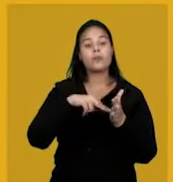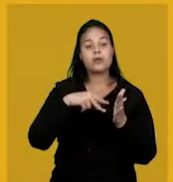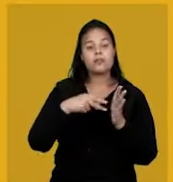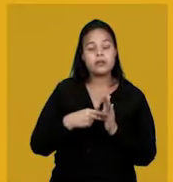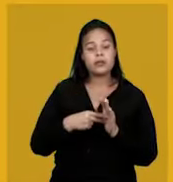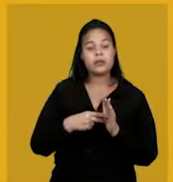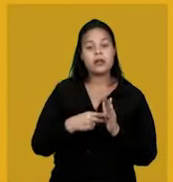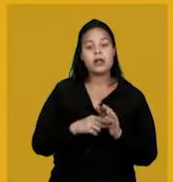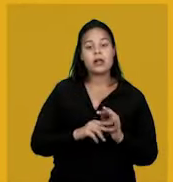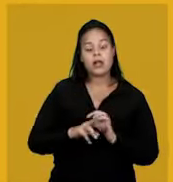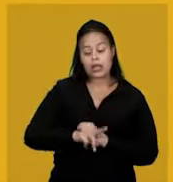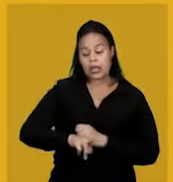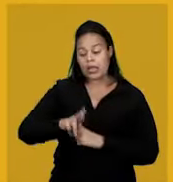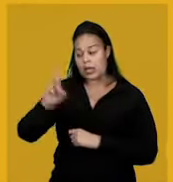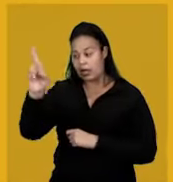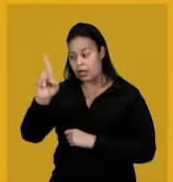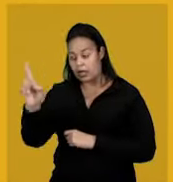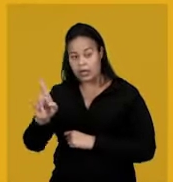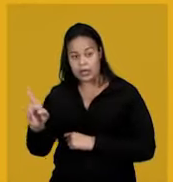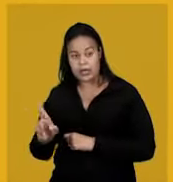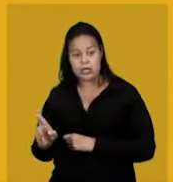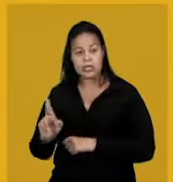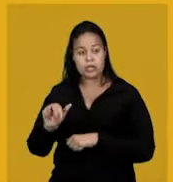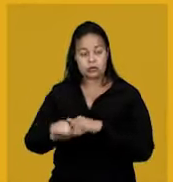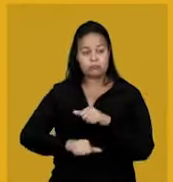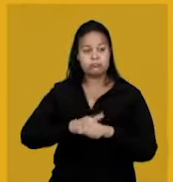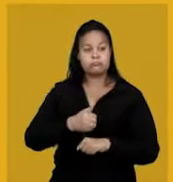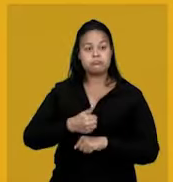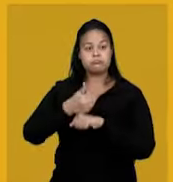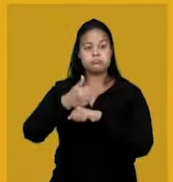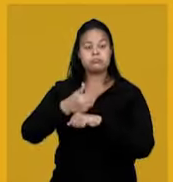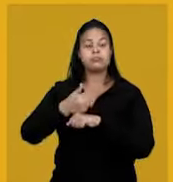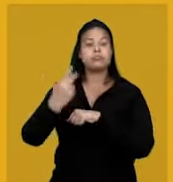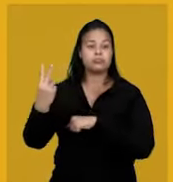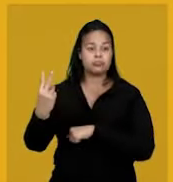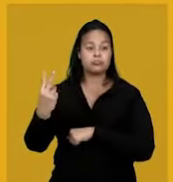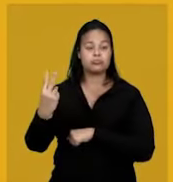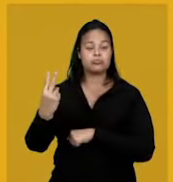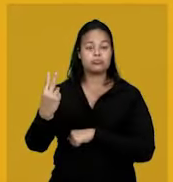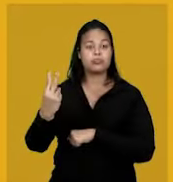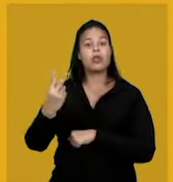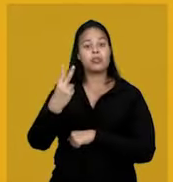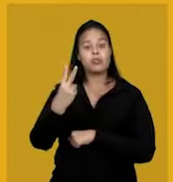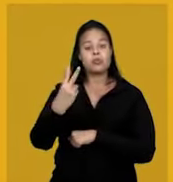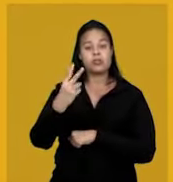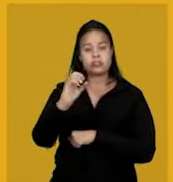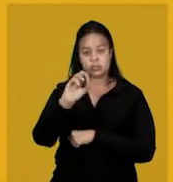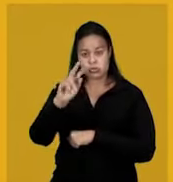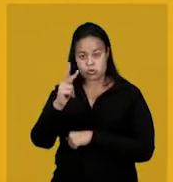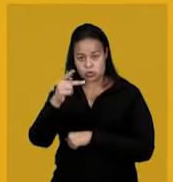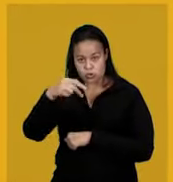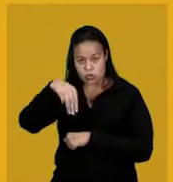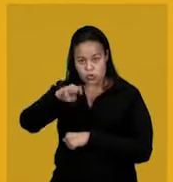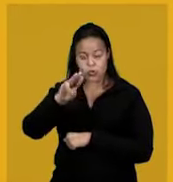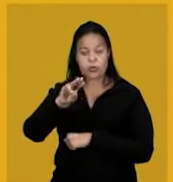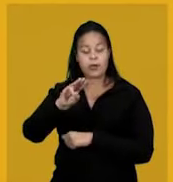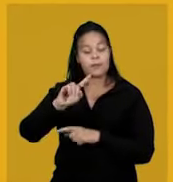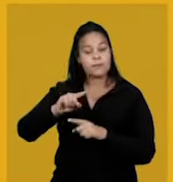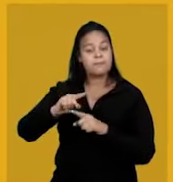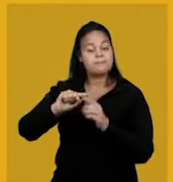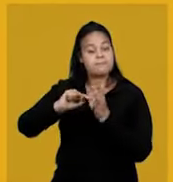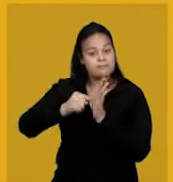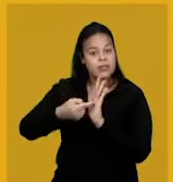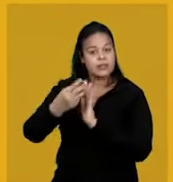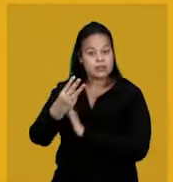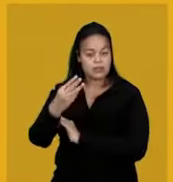à resistência, que substitui esses dois, é 2 ohms, vezes a corrente, que é 3